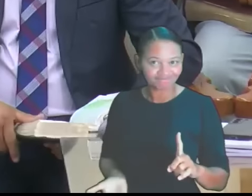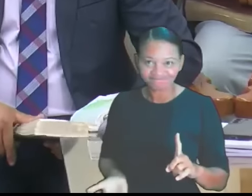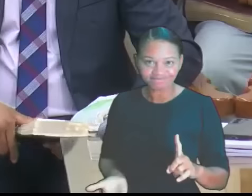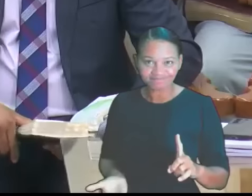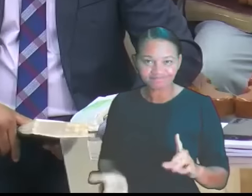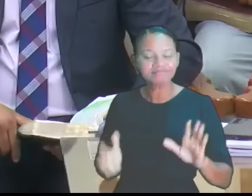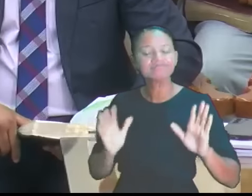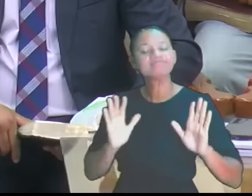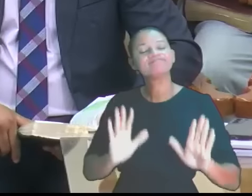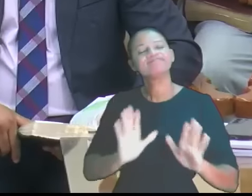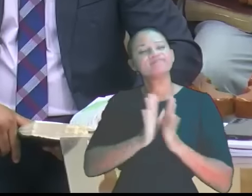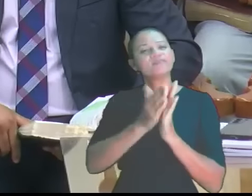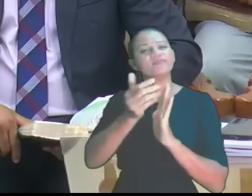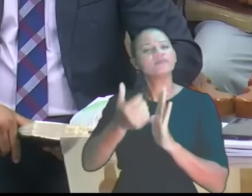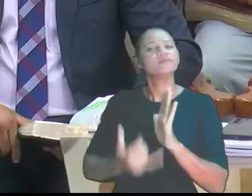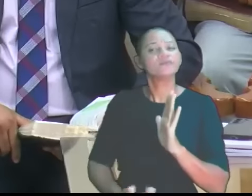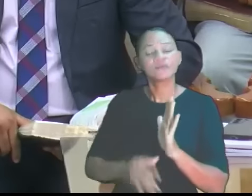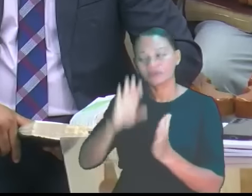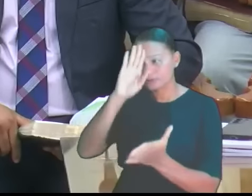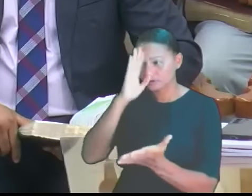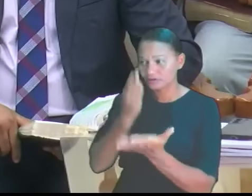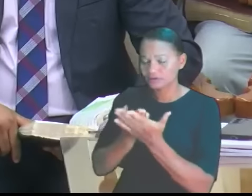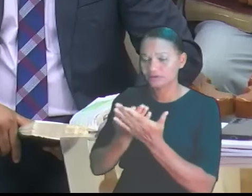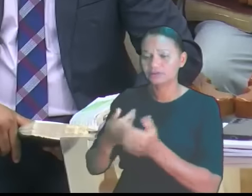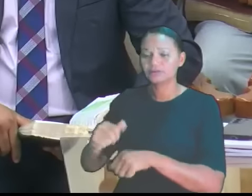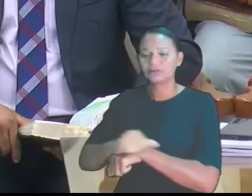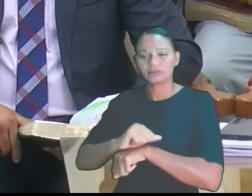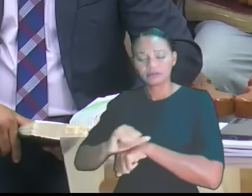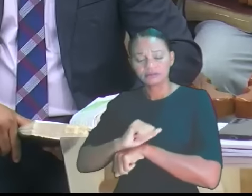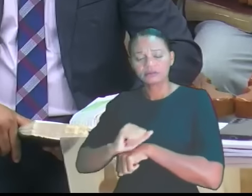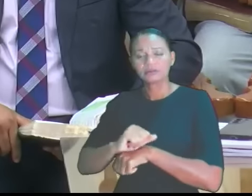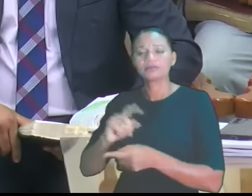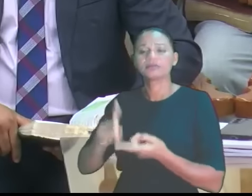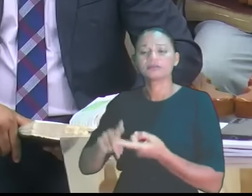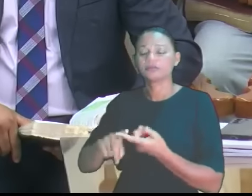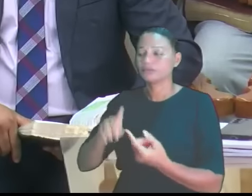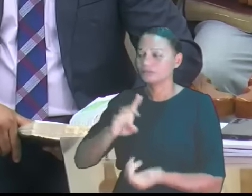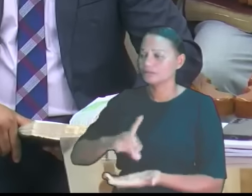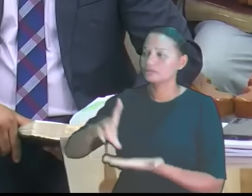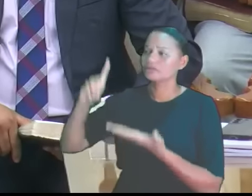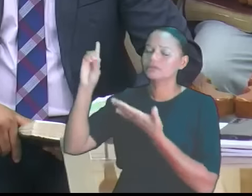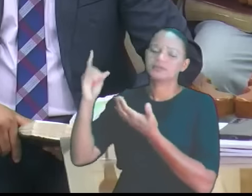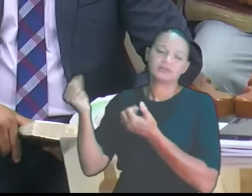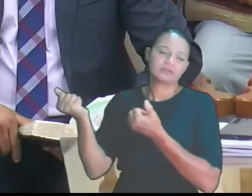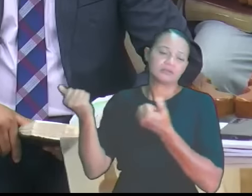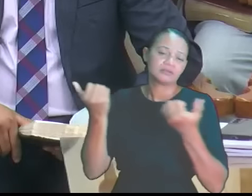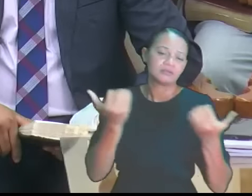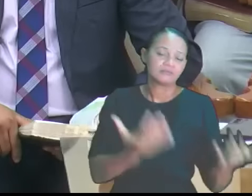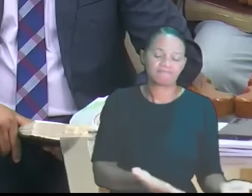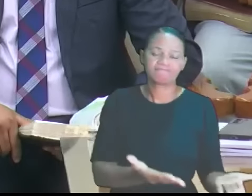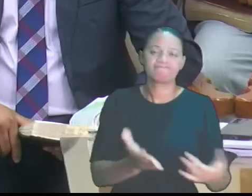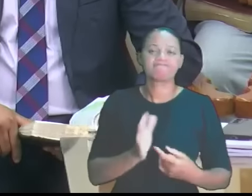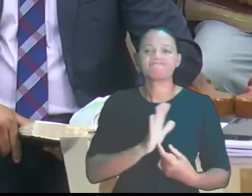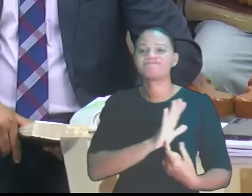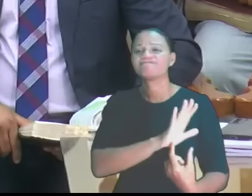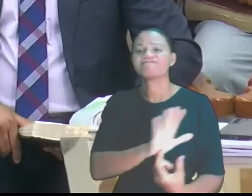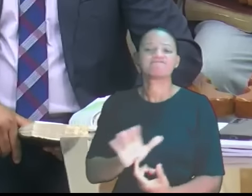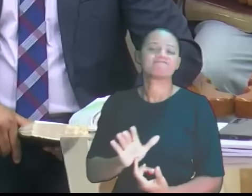Mas a Bíblia diz: creu Abraão em Deus, e isso lhe foi imputado como justiça.